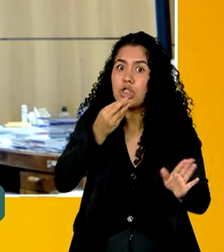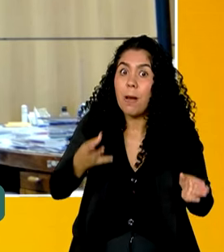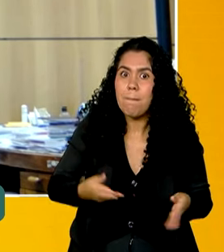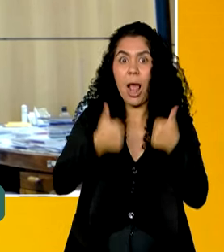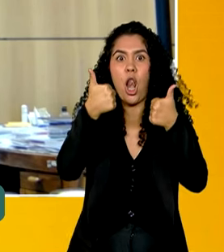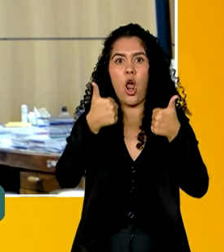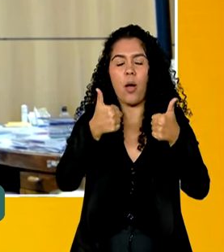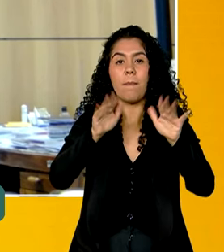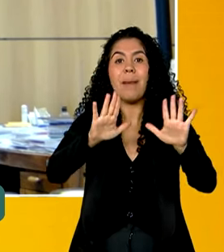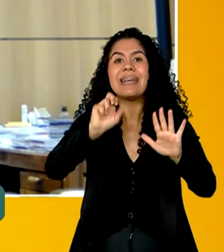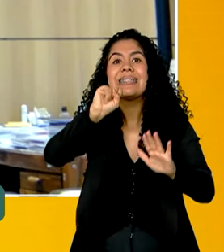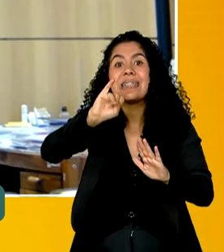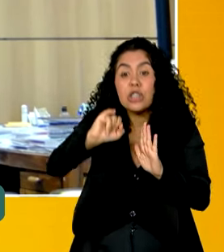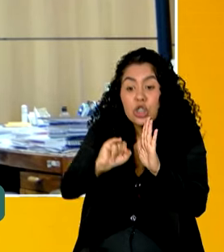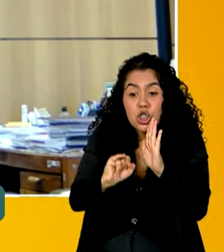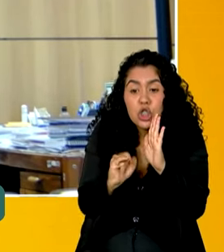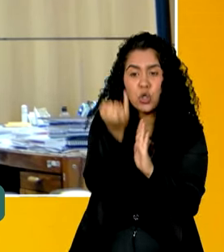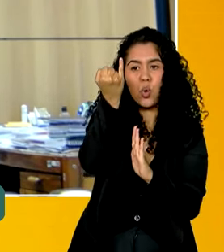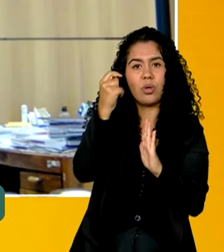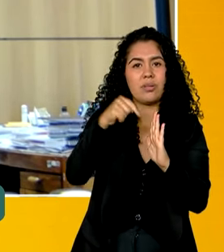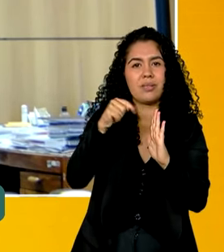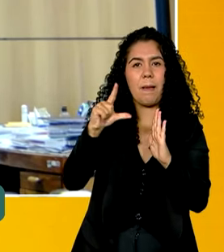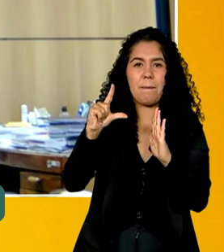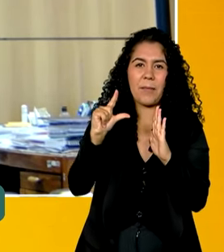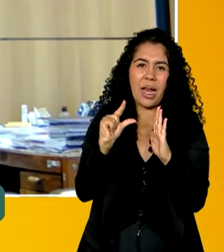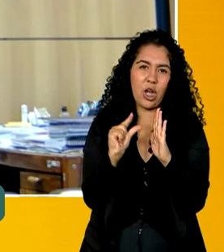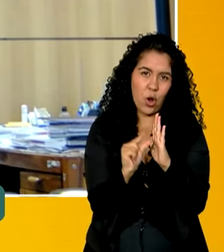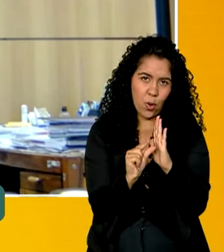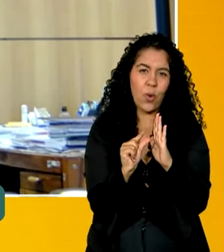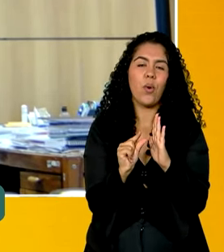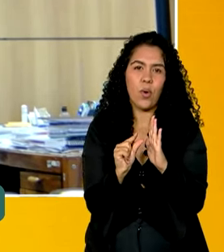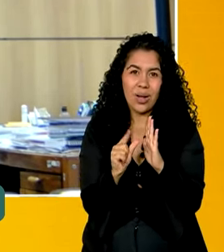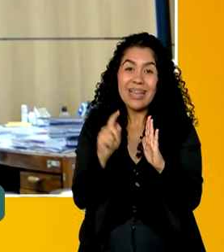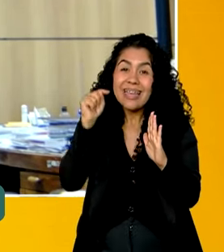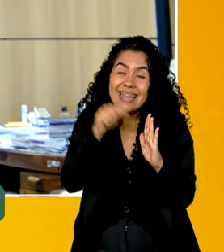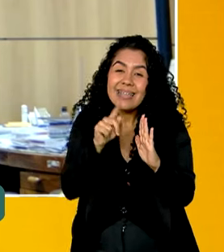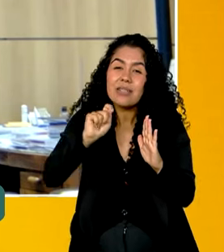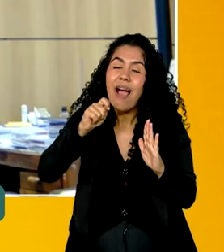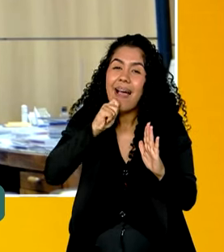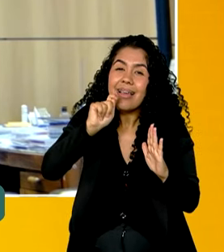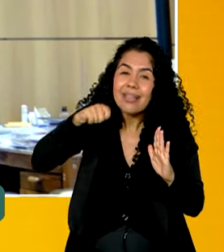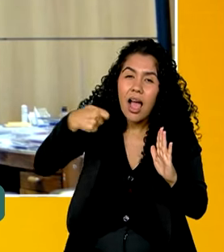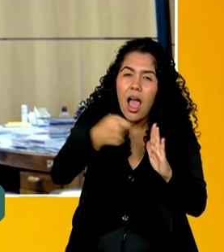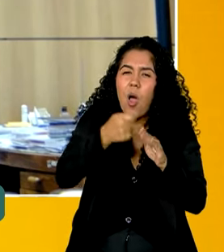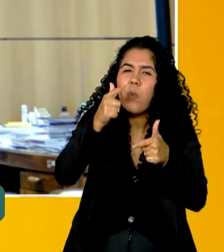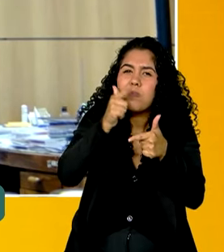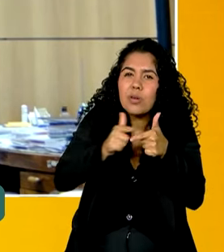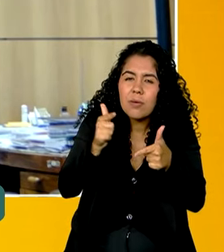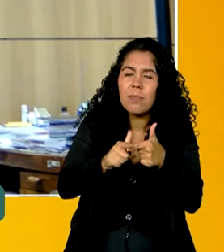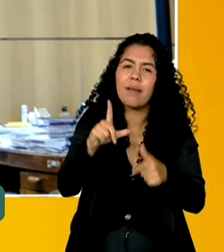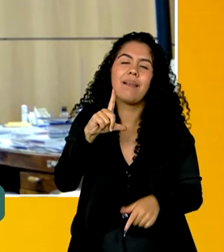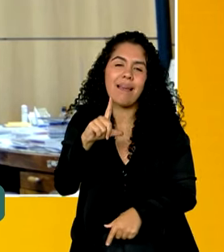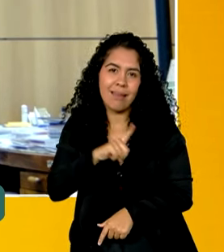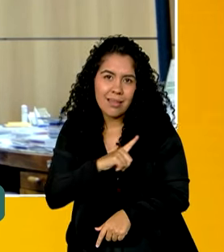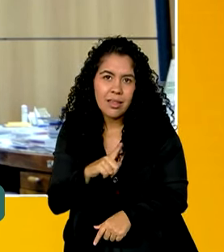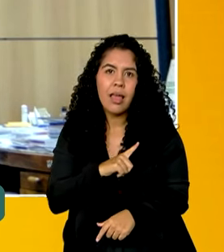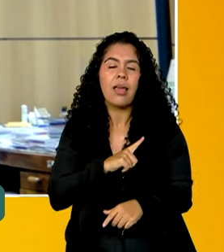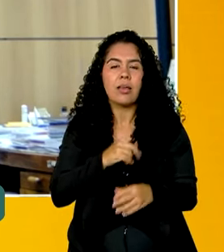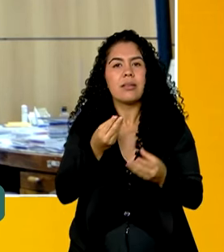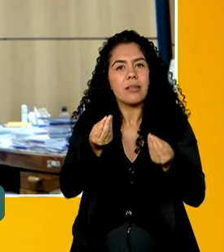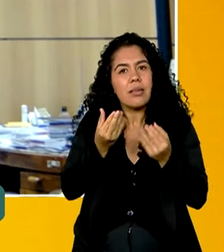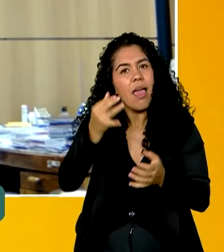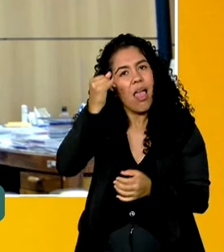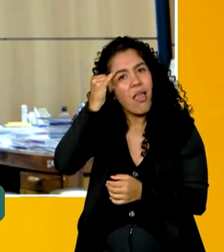se os juros praticados fossem menores. Isso é uma sangria que se tem, né, de evitar que